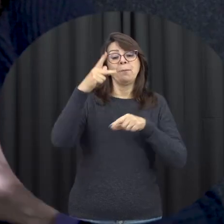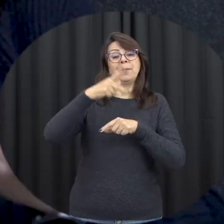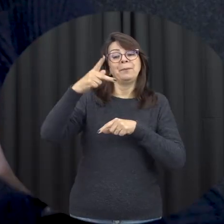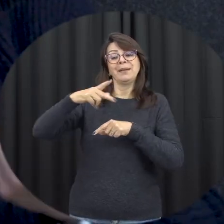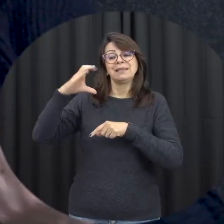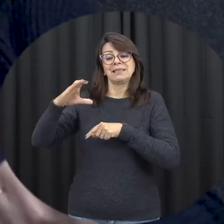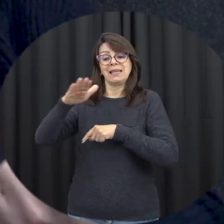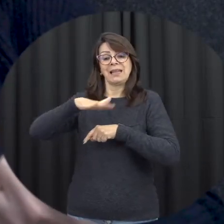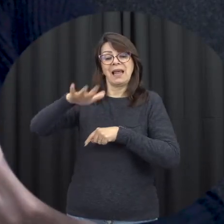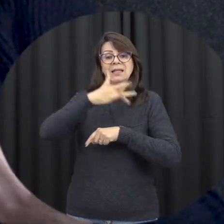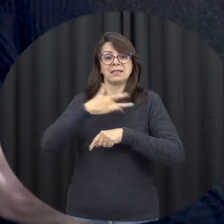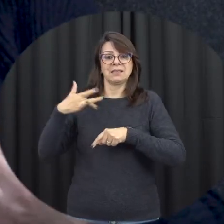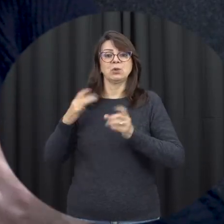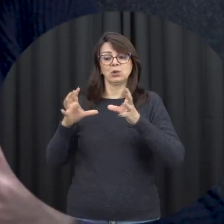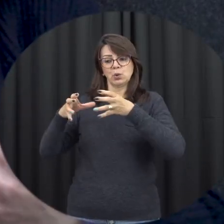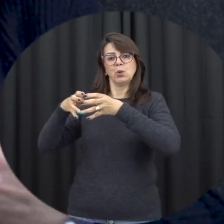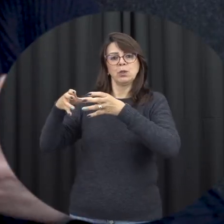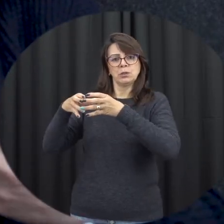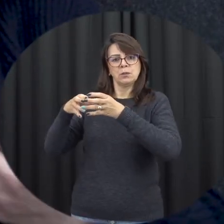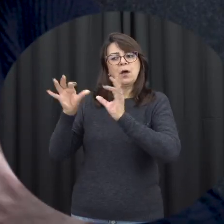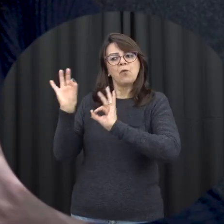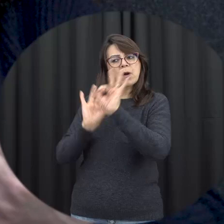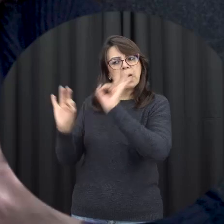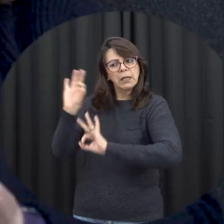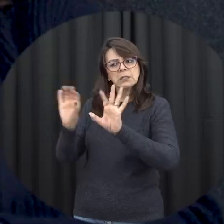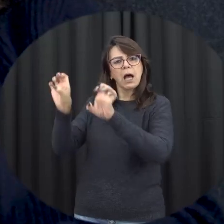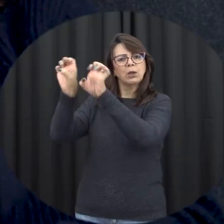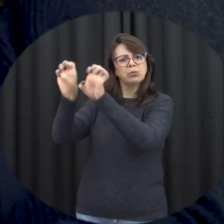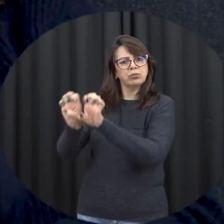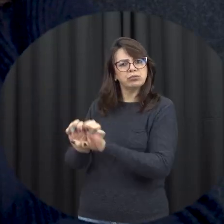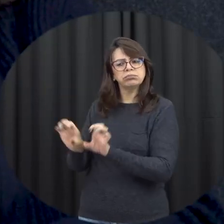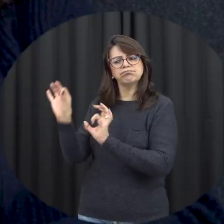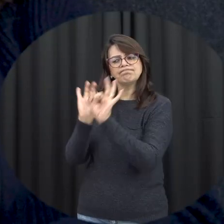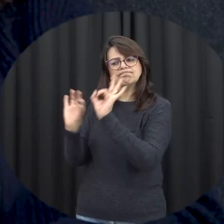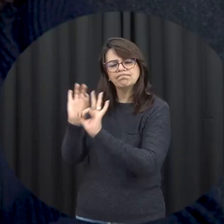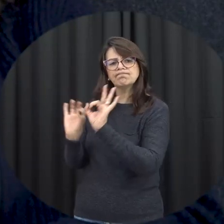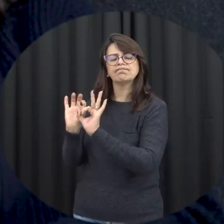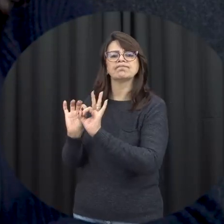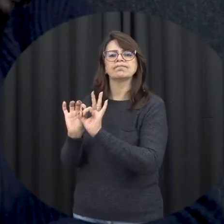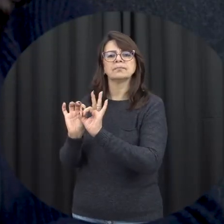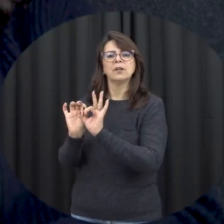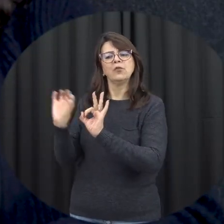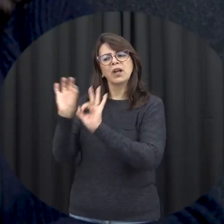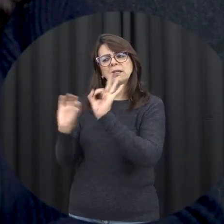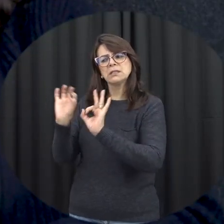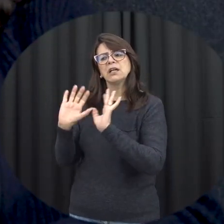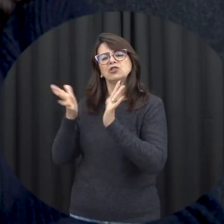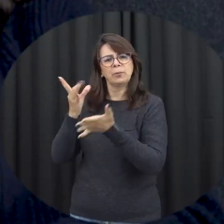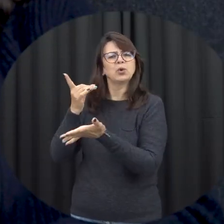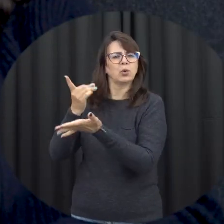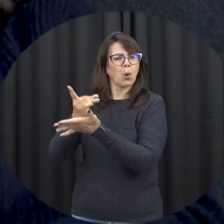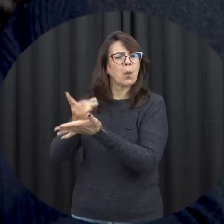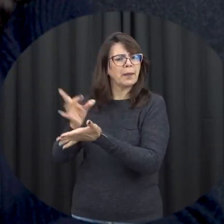O PPC da saúde coletiva meio que foi estruturada já pelo...